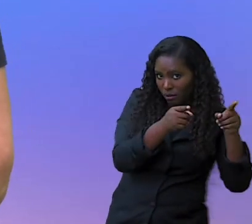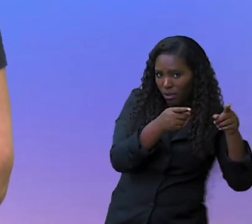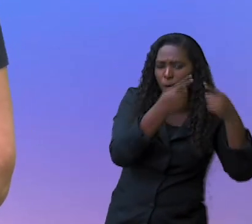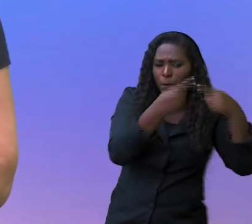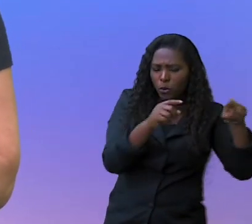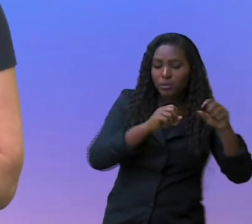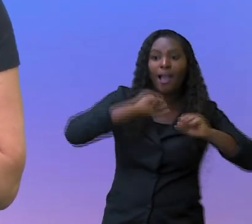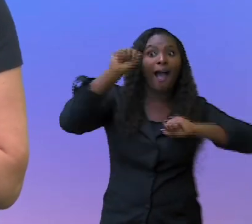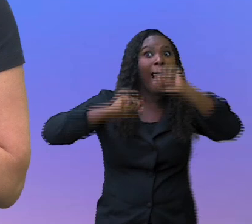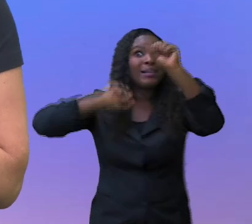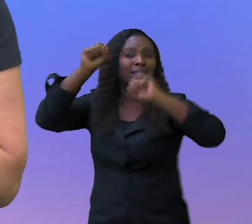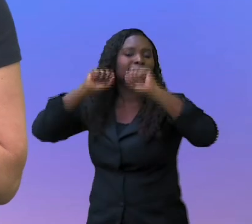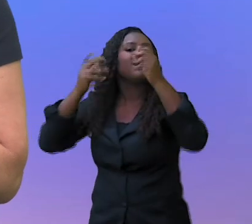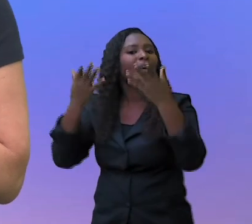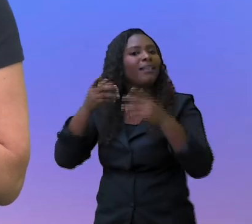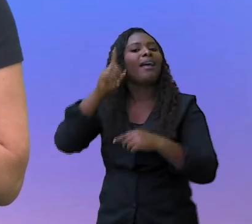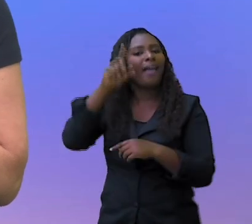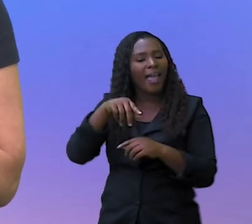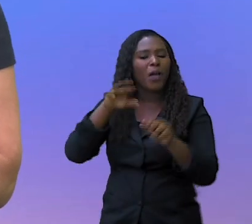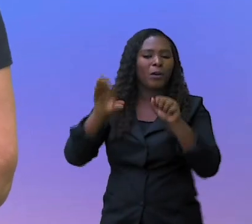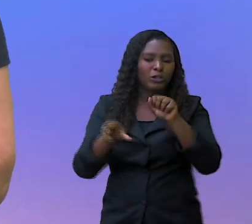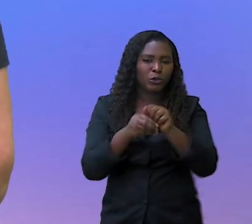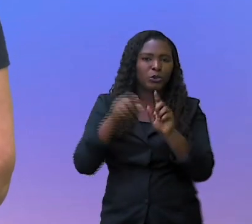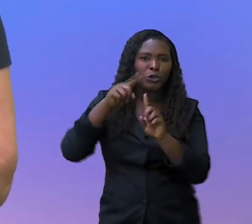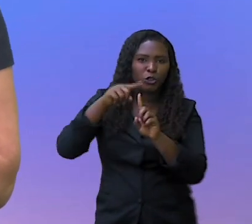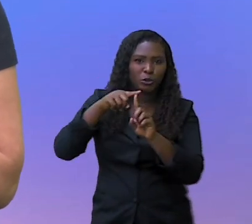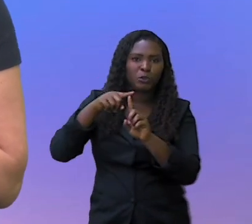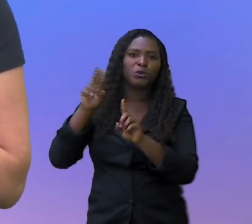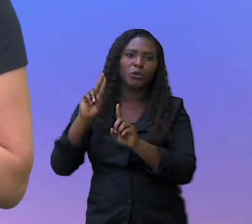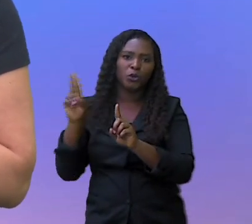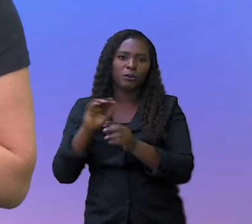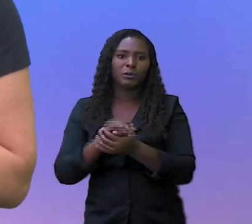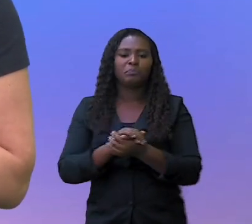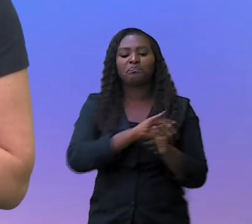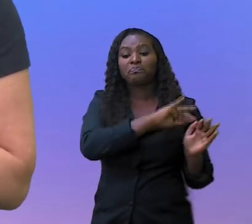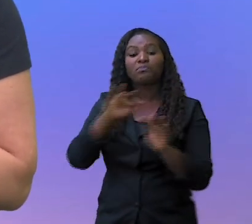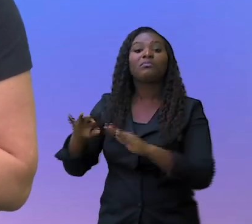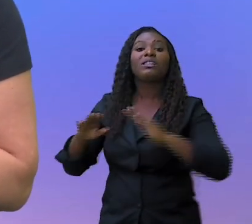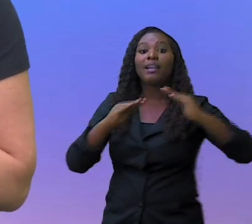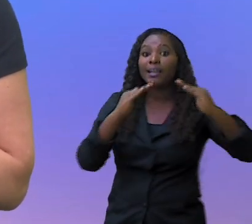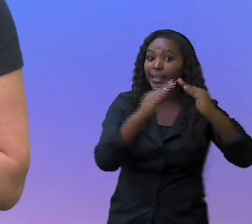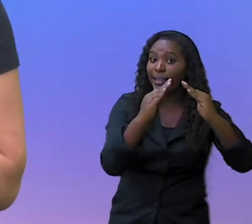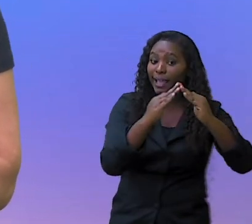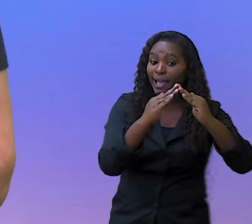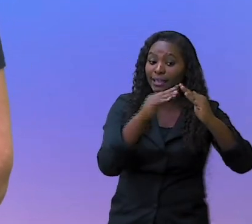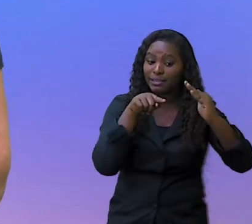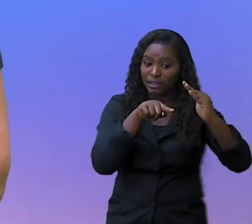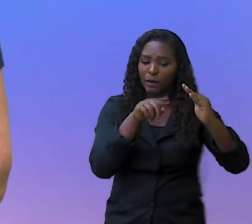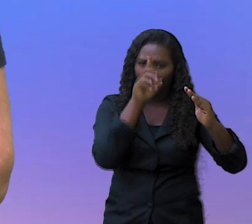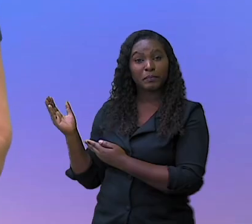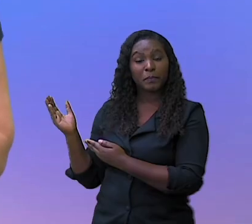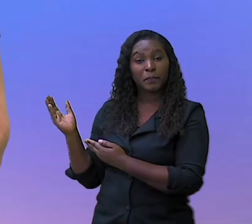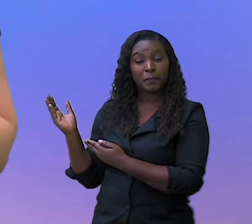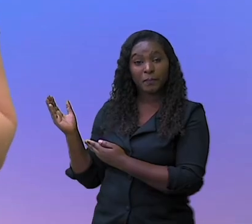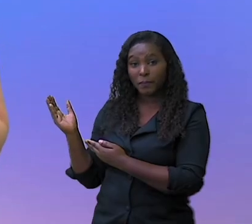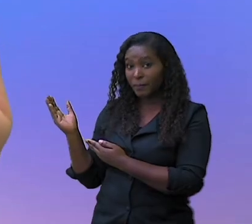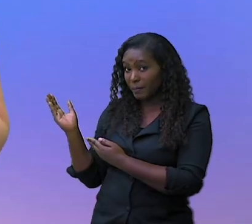branca foi vendida. Branca é um adjunto adnominal representado por um adjetivo.